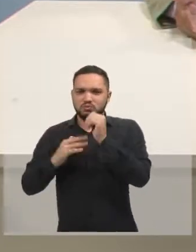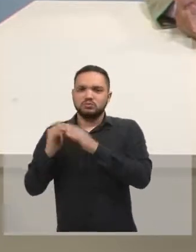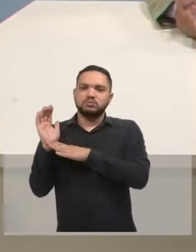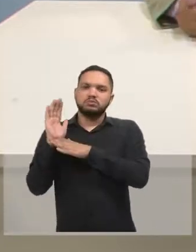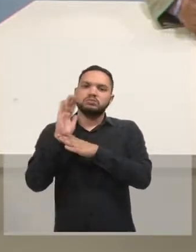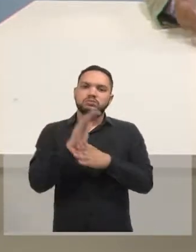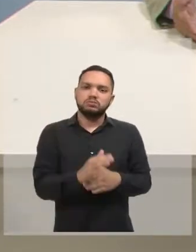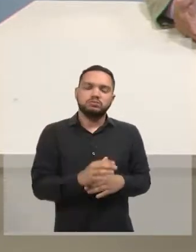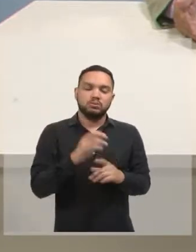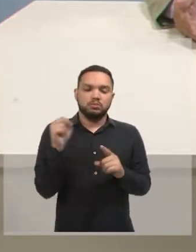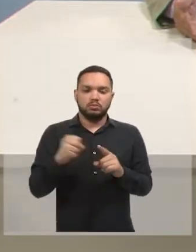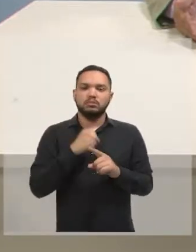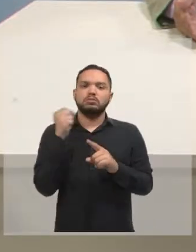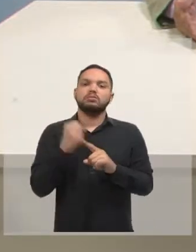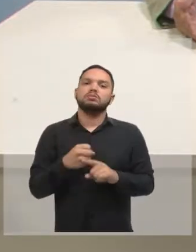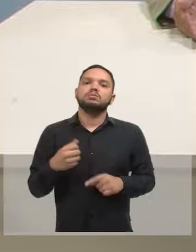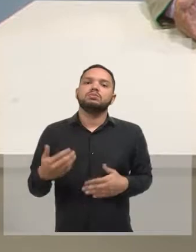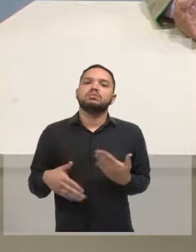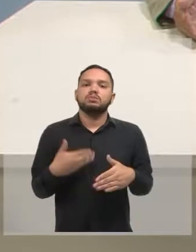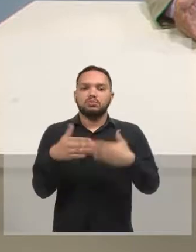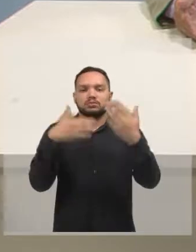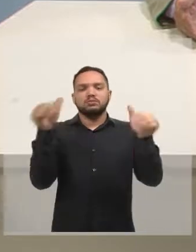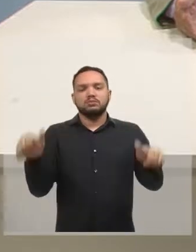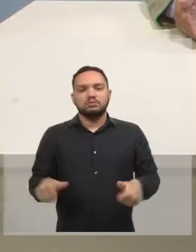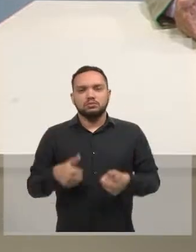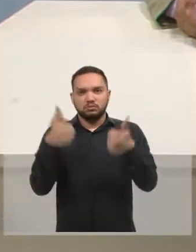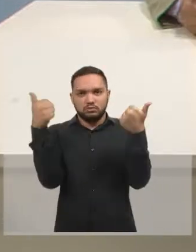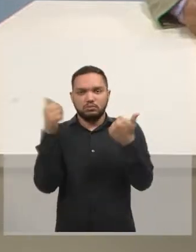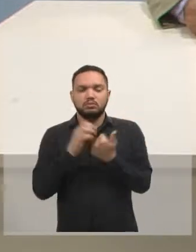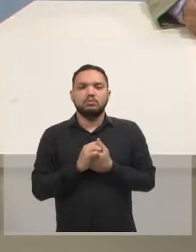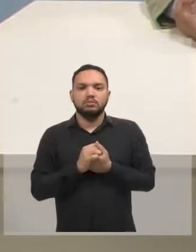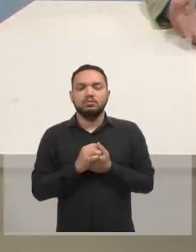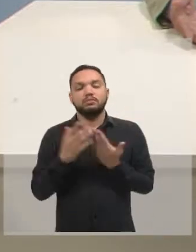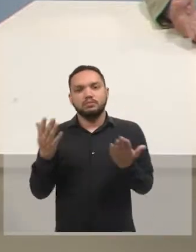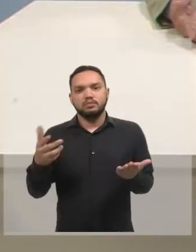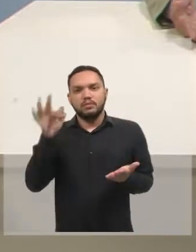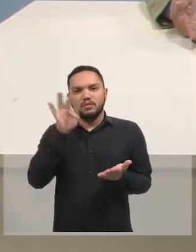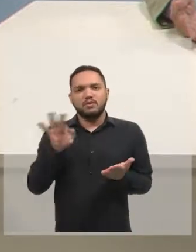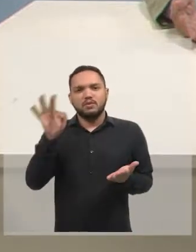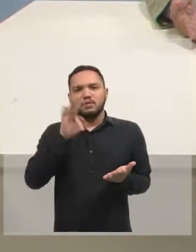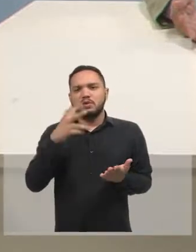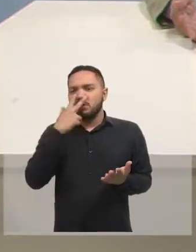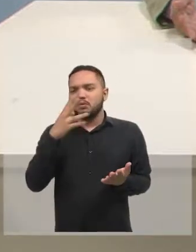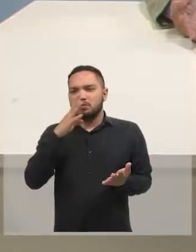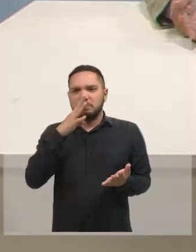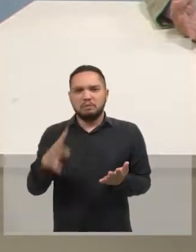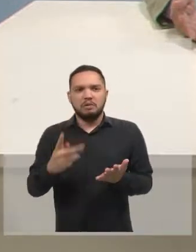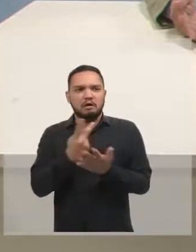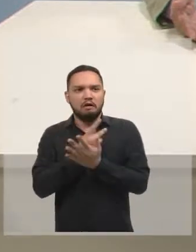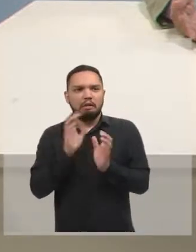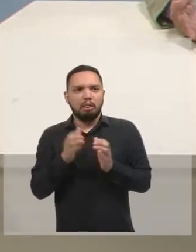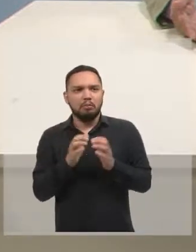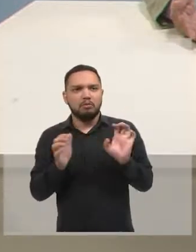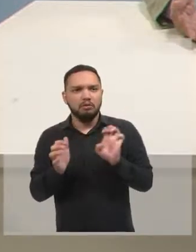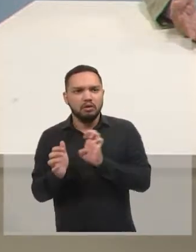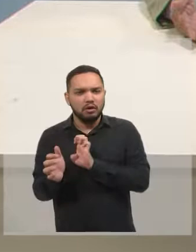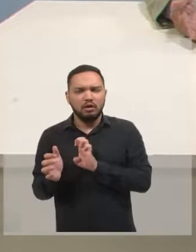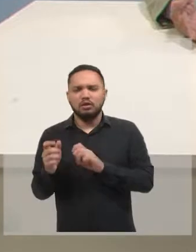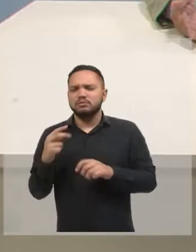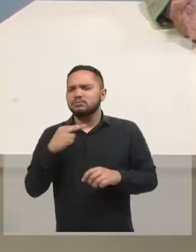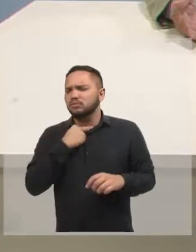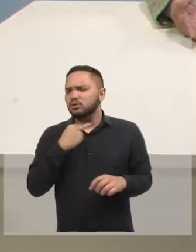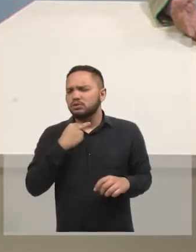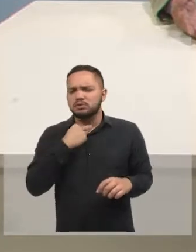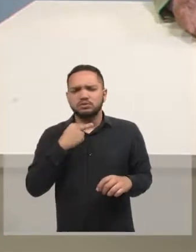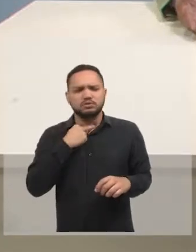formação da sociedade. Então, a universidade, ela não pode ser ideologizada. Pelo contrário. Mas